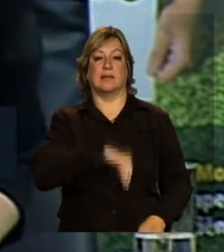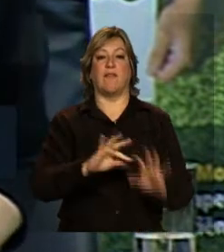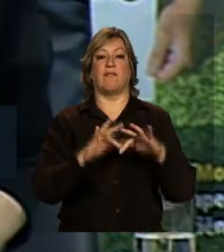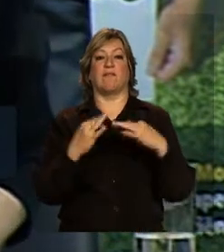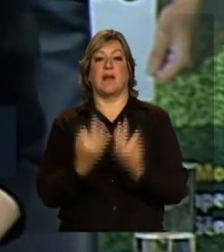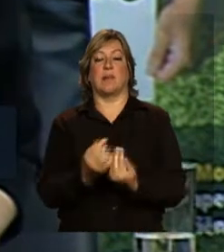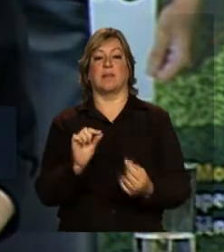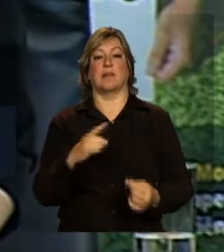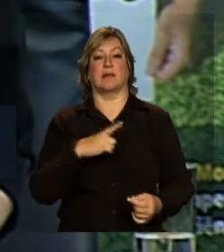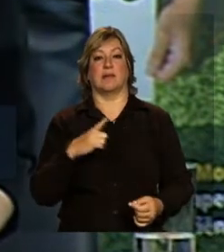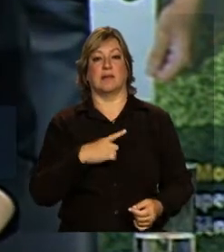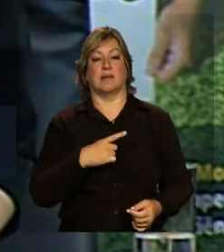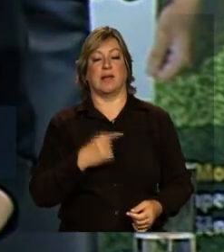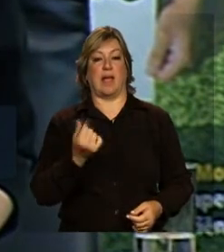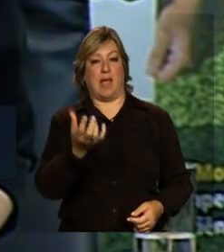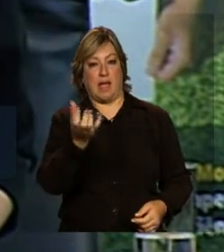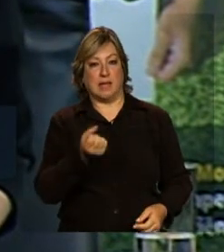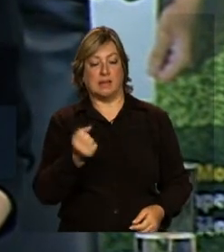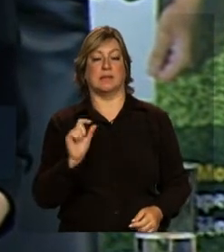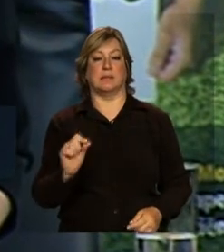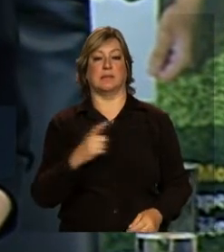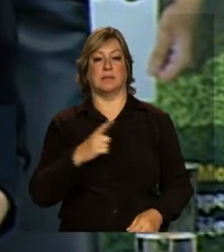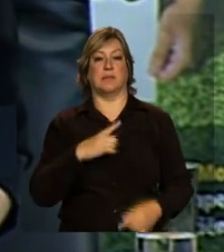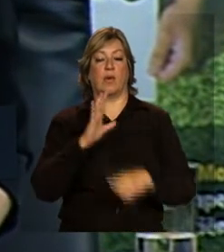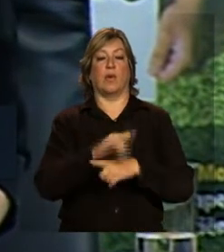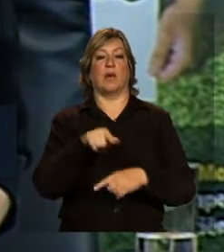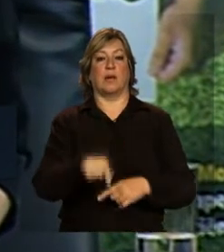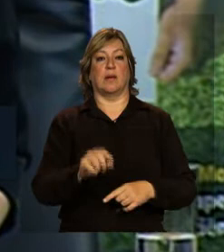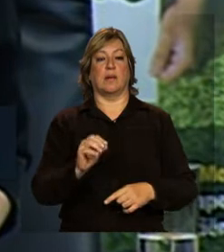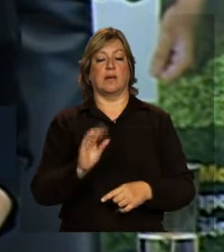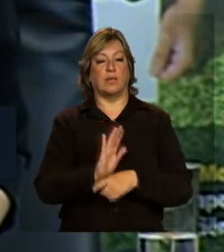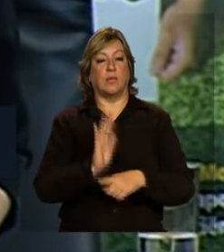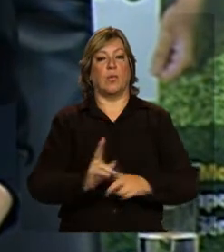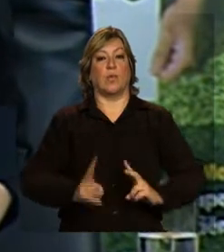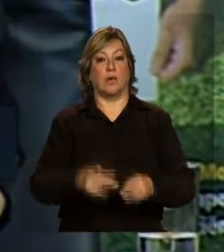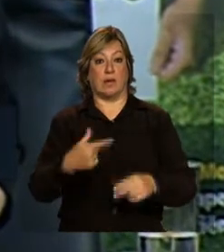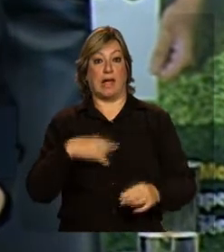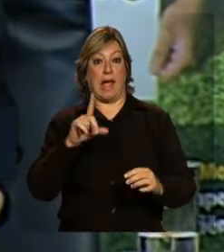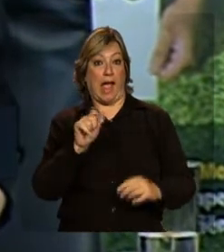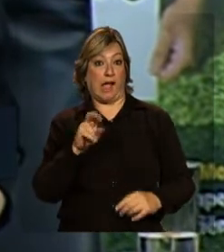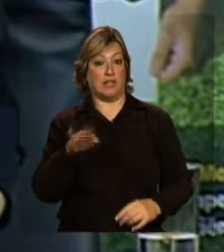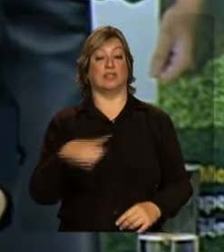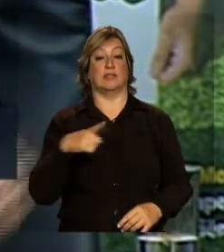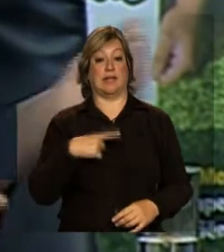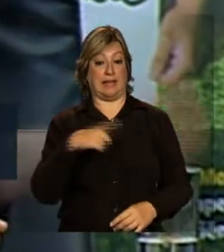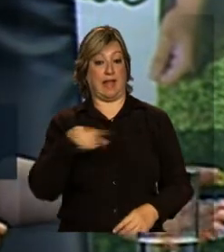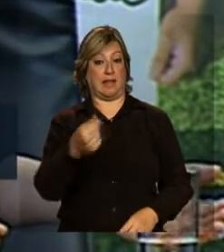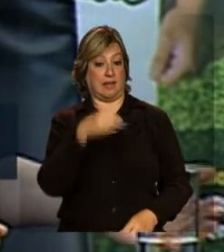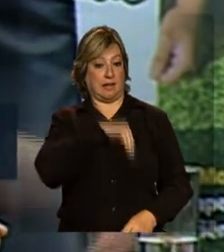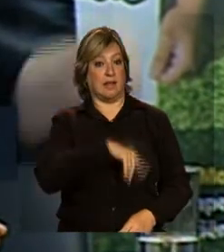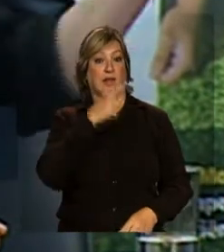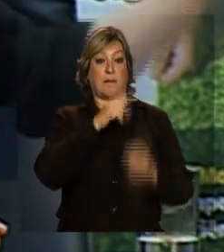Renda que alguém que recebe o benefício de prestação continuada tem, e a garantia de que, recebendo a renda, ele estará na escola. As